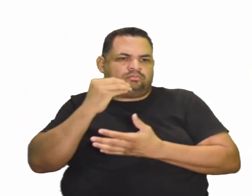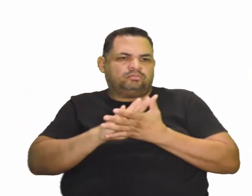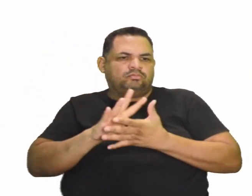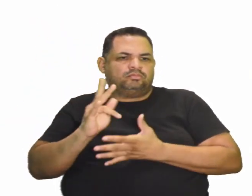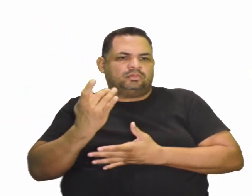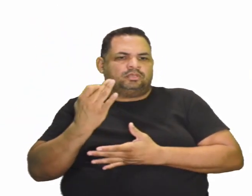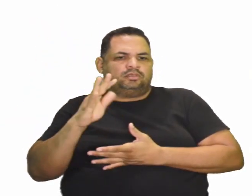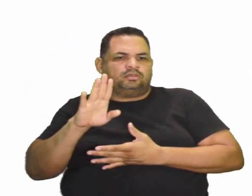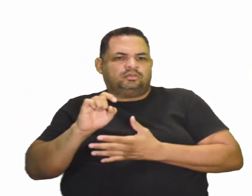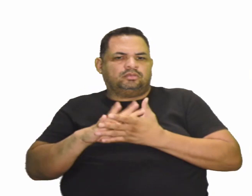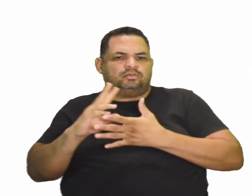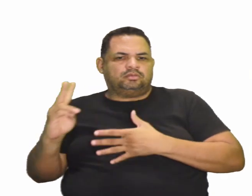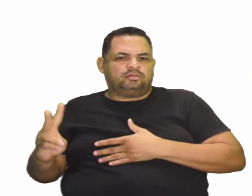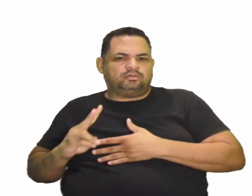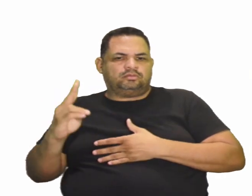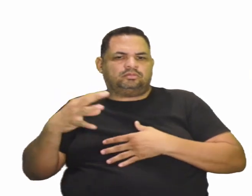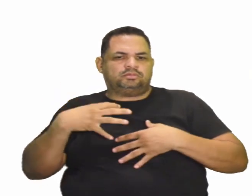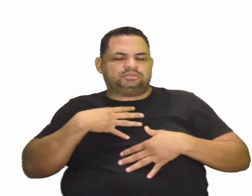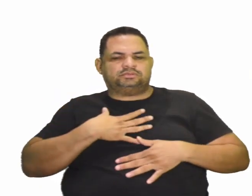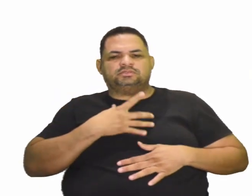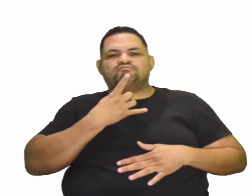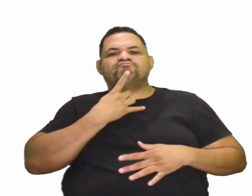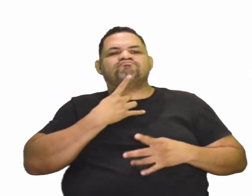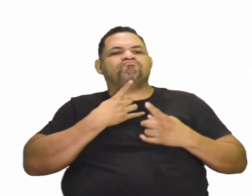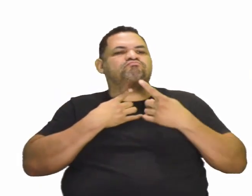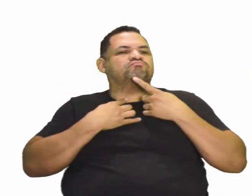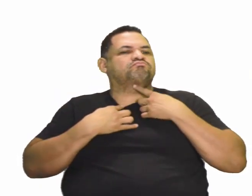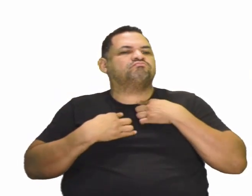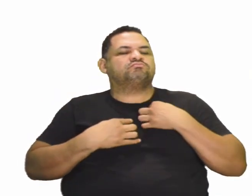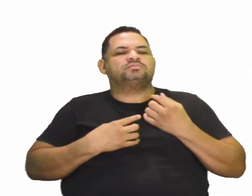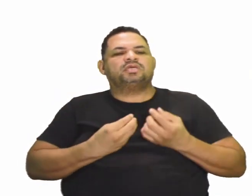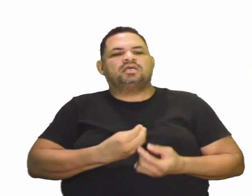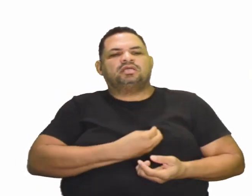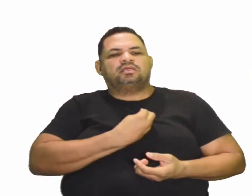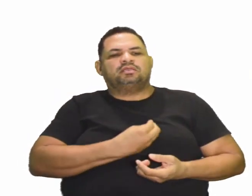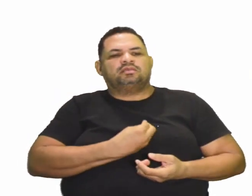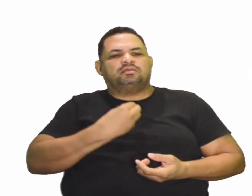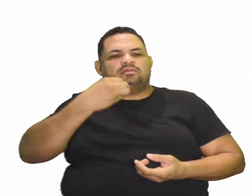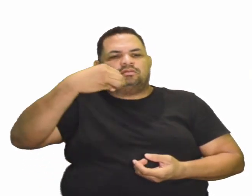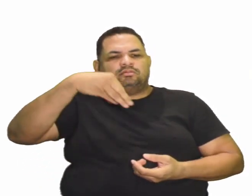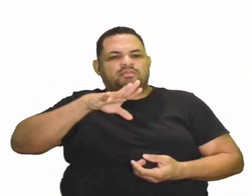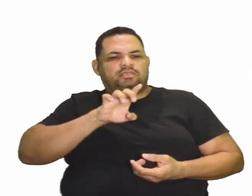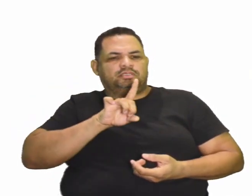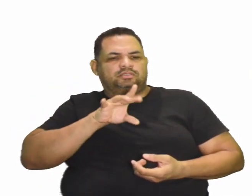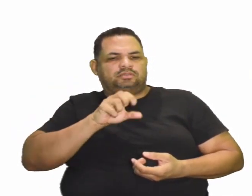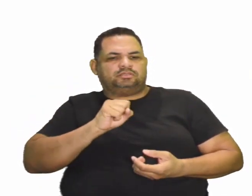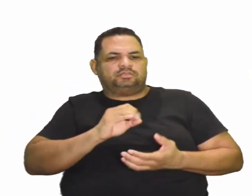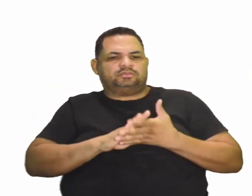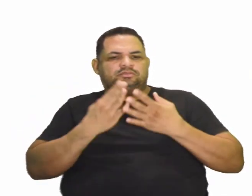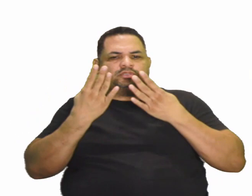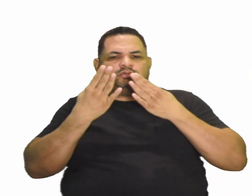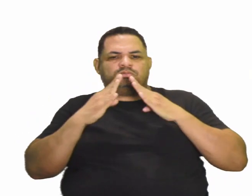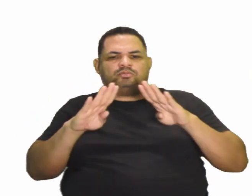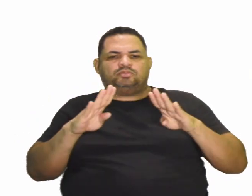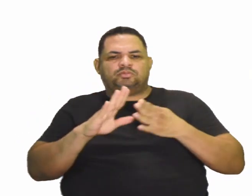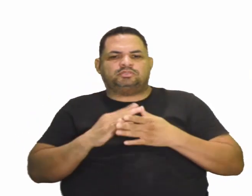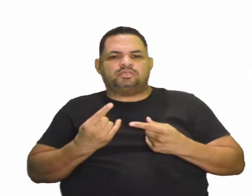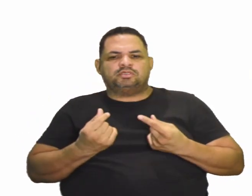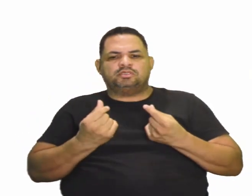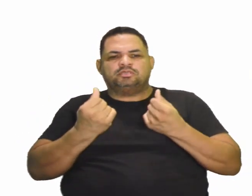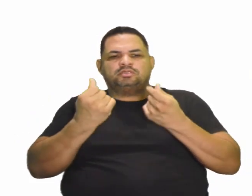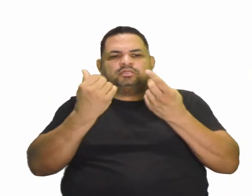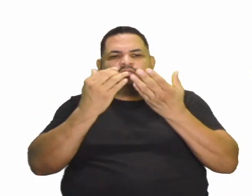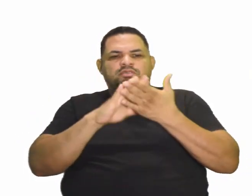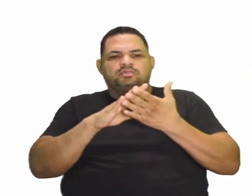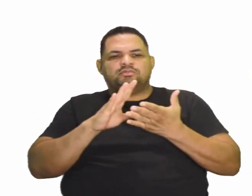hedonismo, que é a valorização dos prazeres da vida, e mecenas, que são os burgueses e nobres, né, que patrocinavam